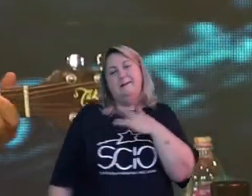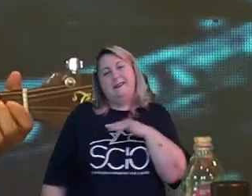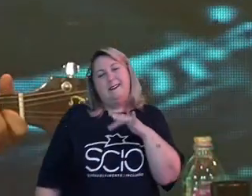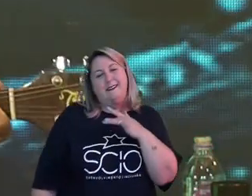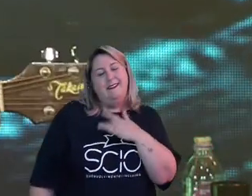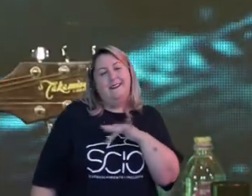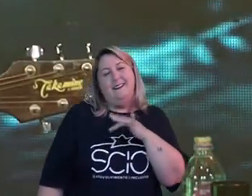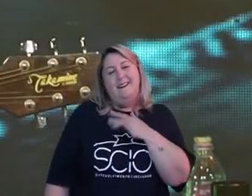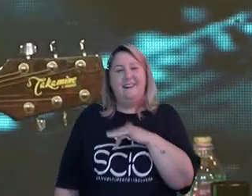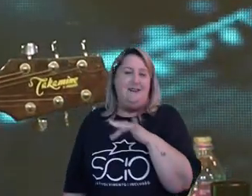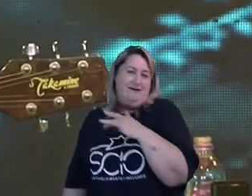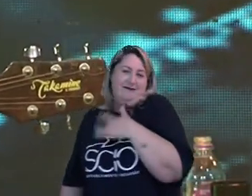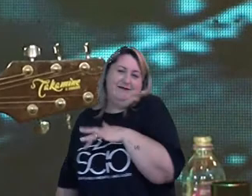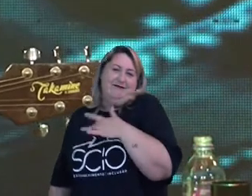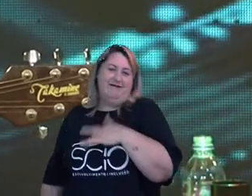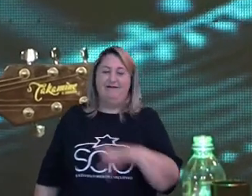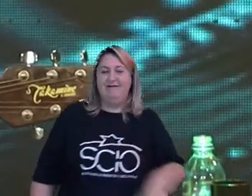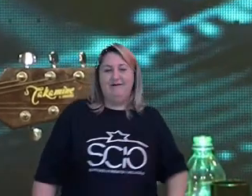demais. Que pena,